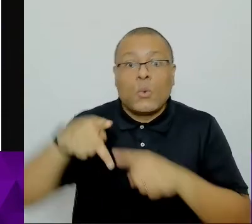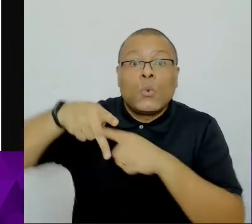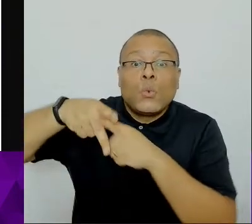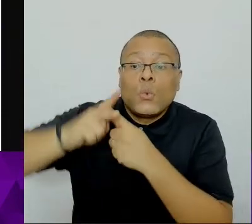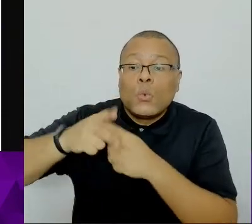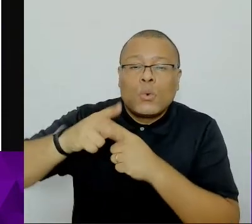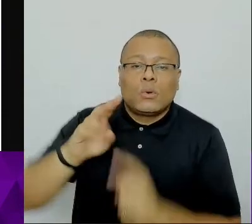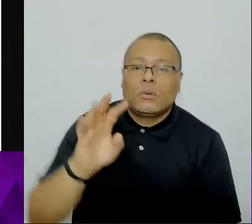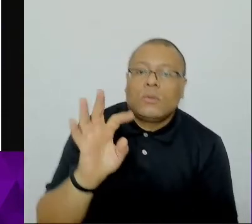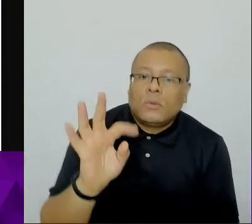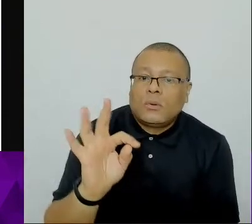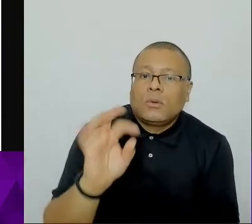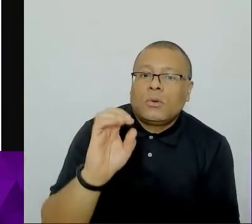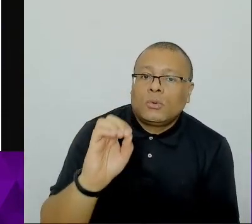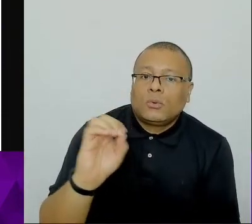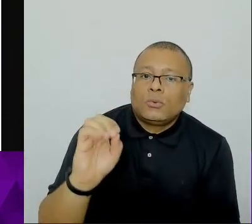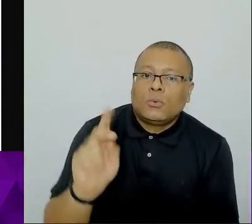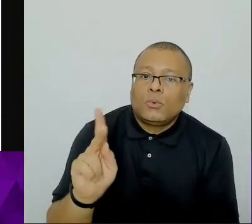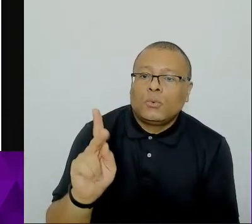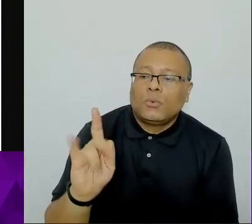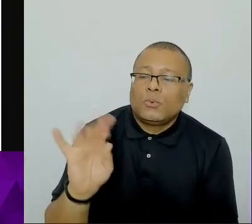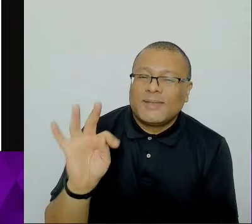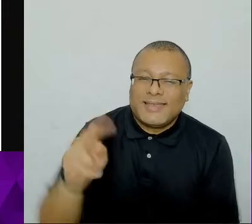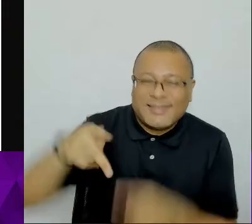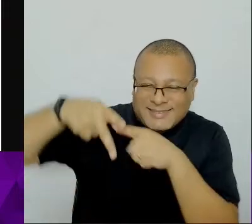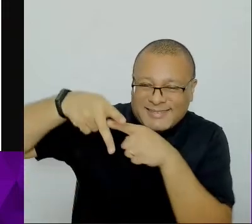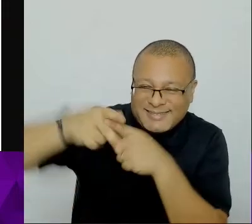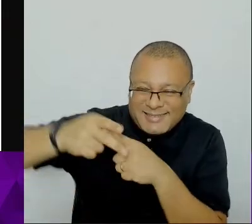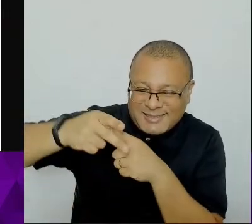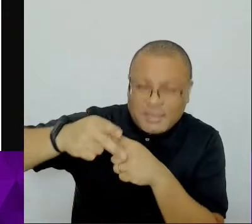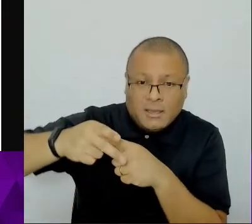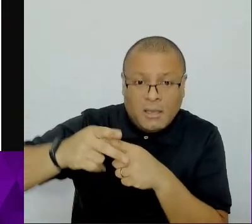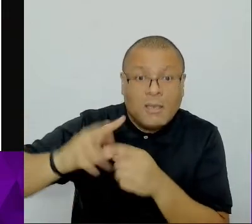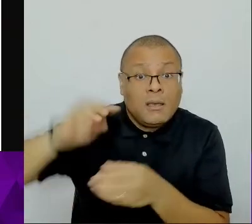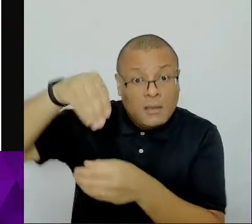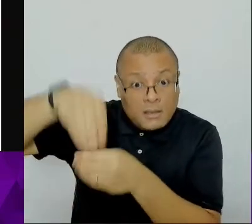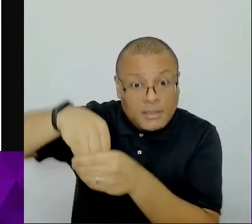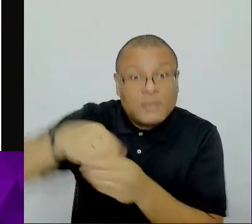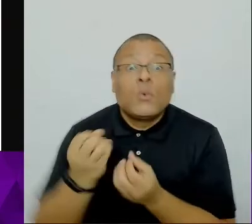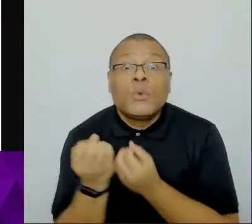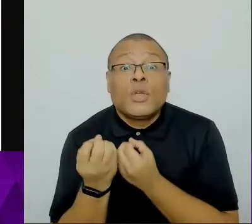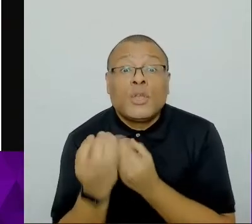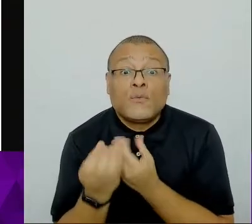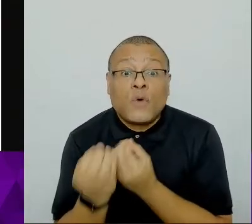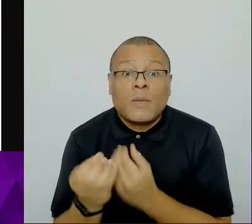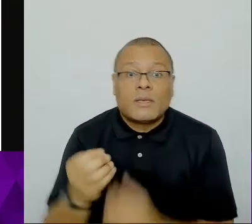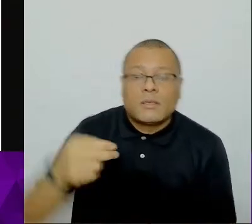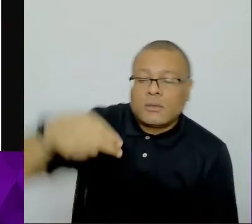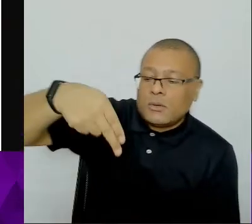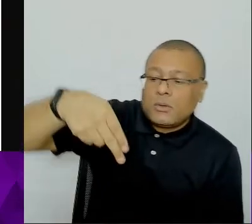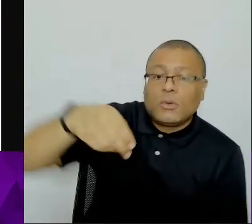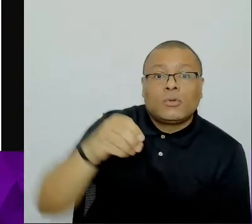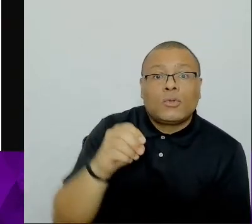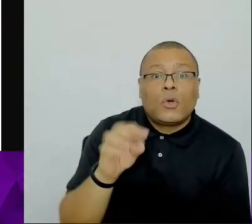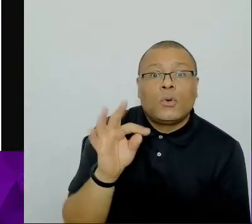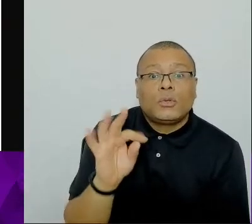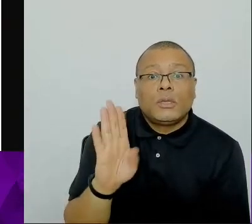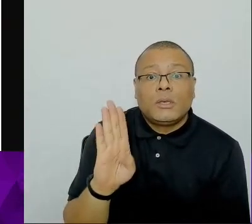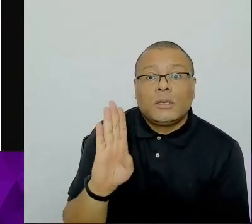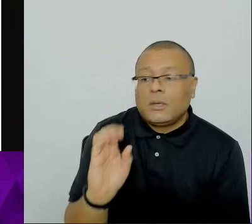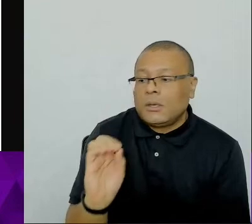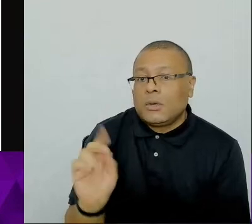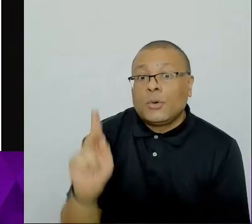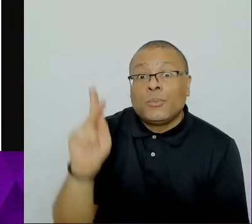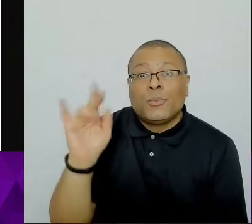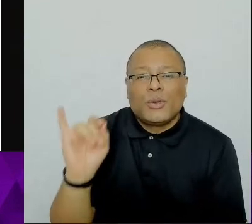conjunto de notebooks, né, recipes mesmo, de notebooks, bem alto nível, né, a gente